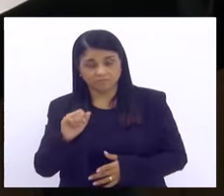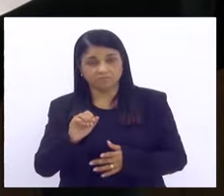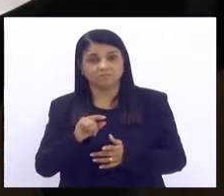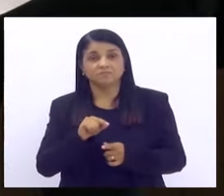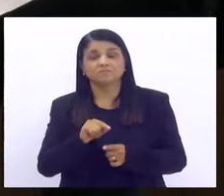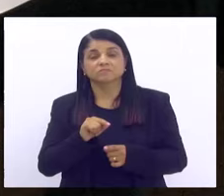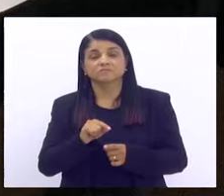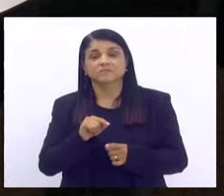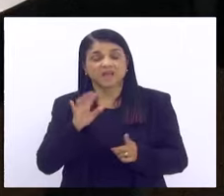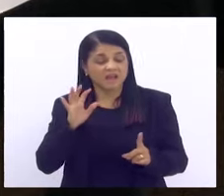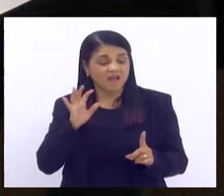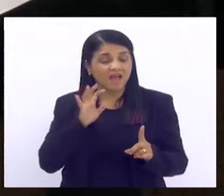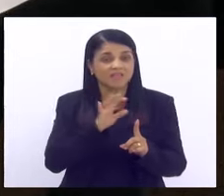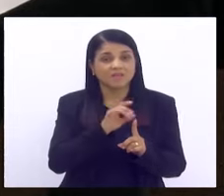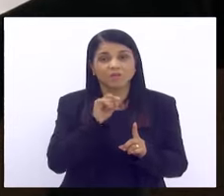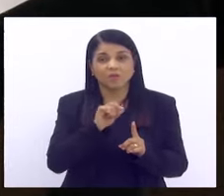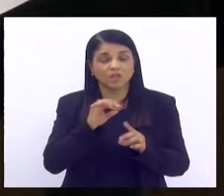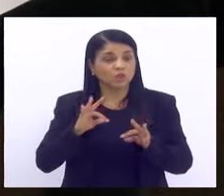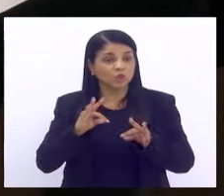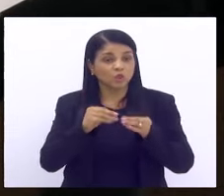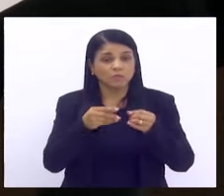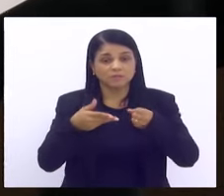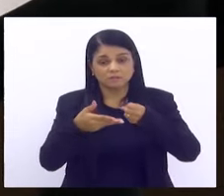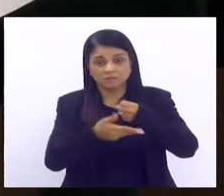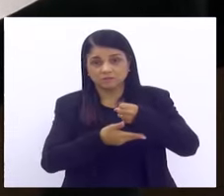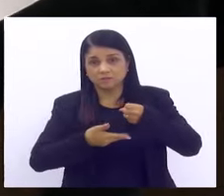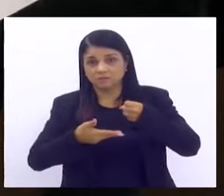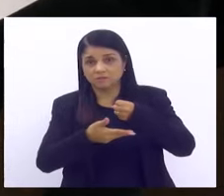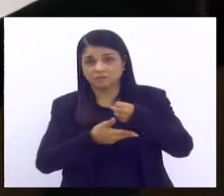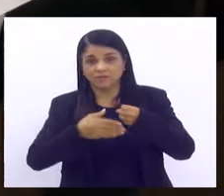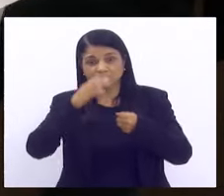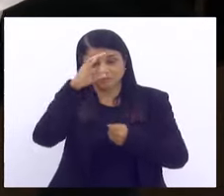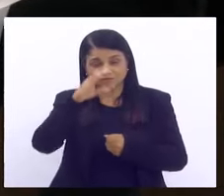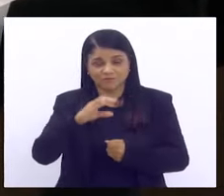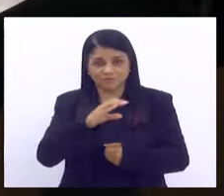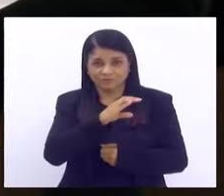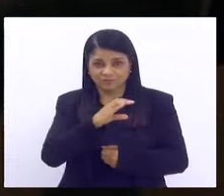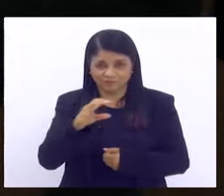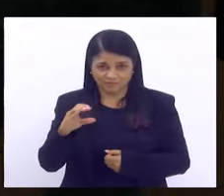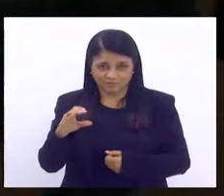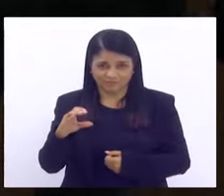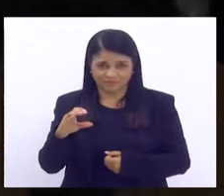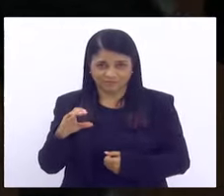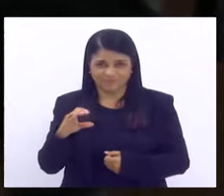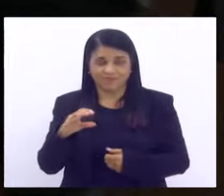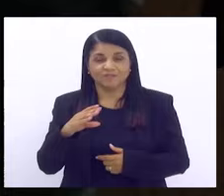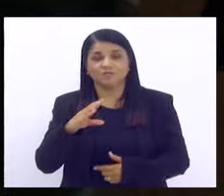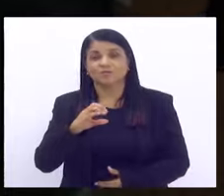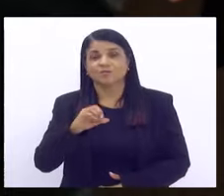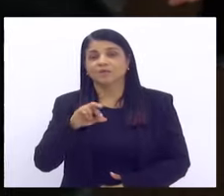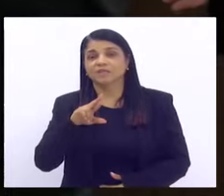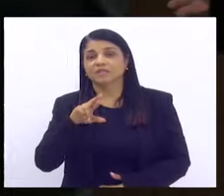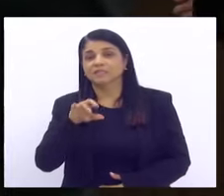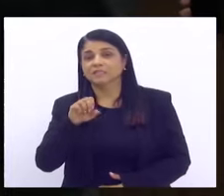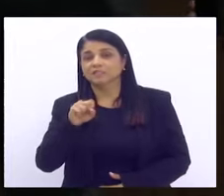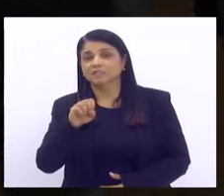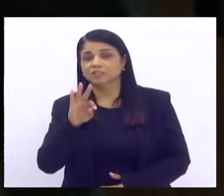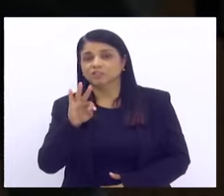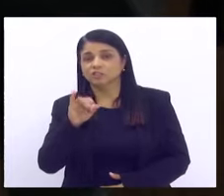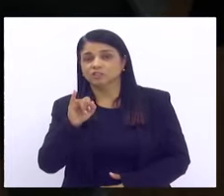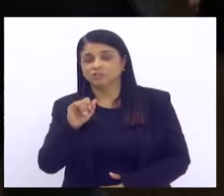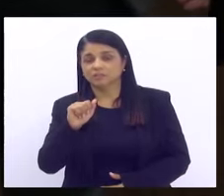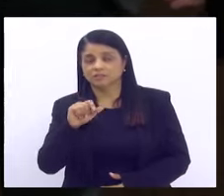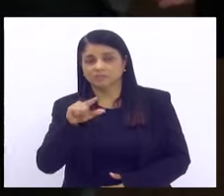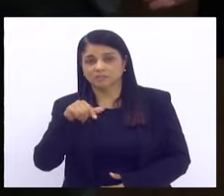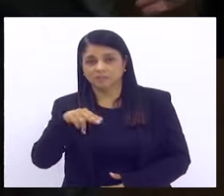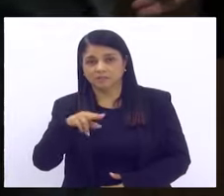ataca todos os fundamentos do catolicismo, todos os fundamentos do cristianismo, todos os